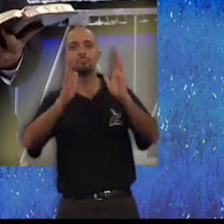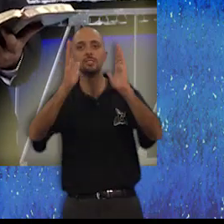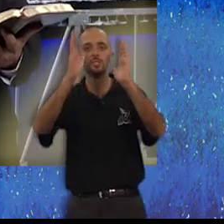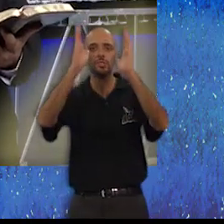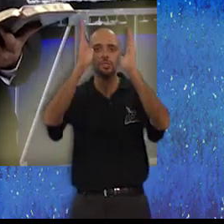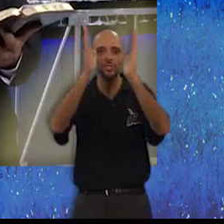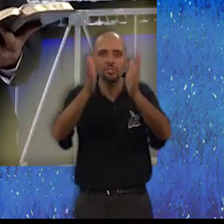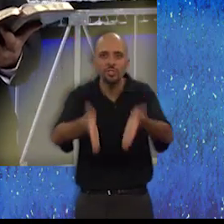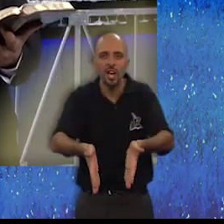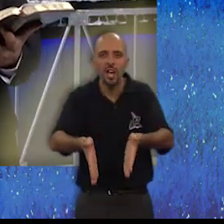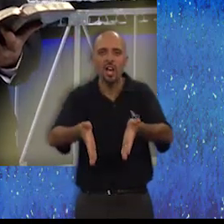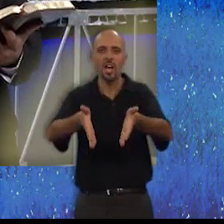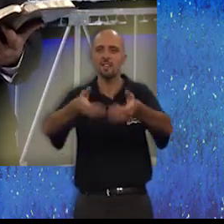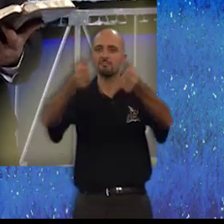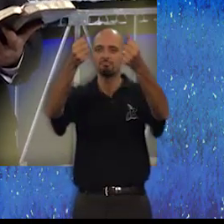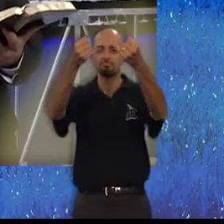6.